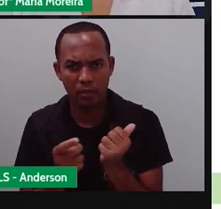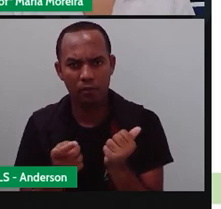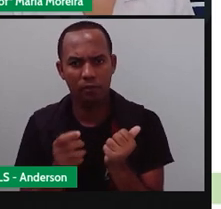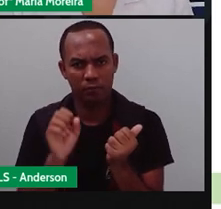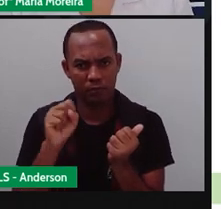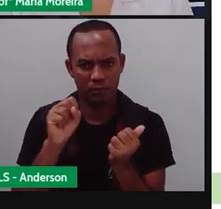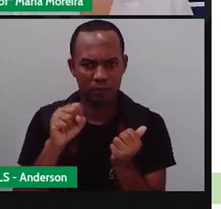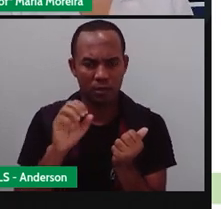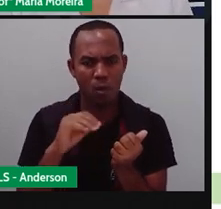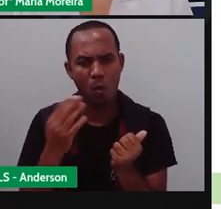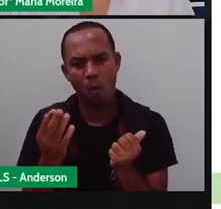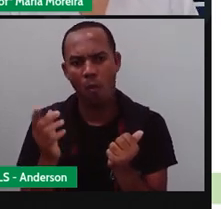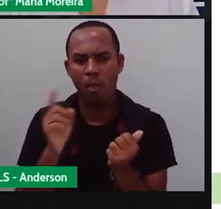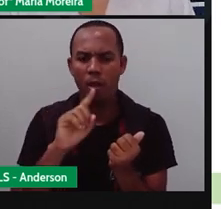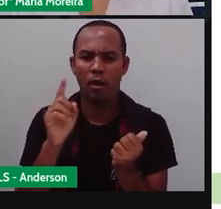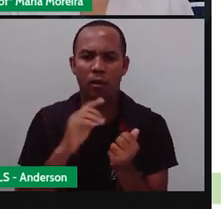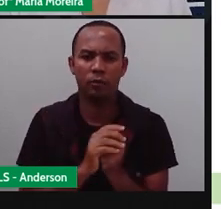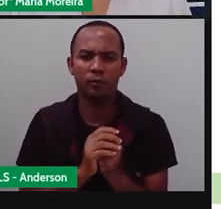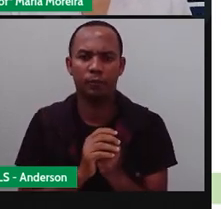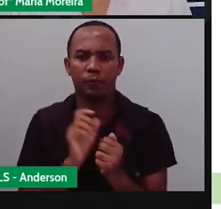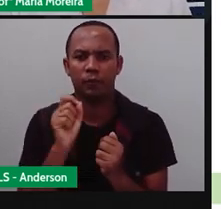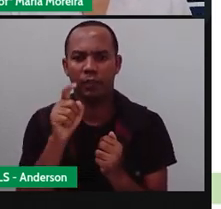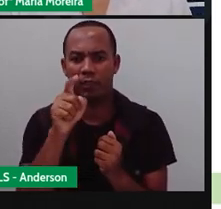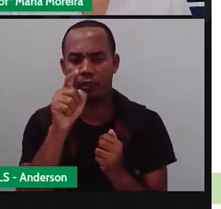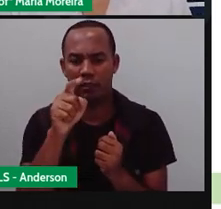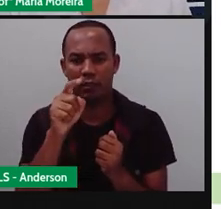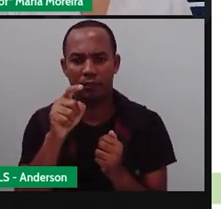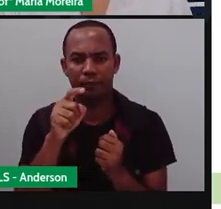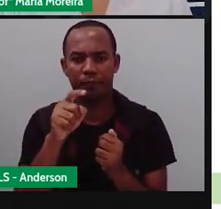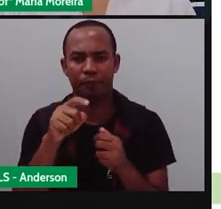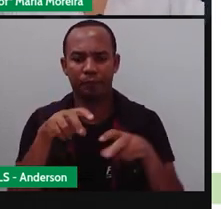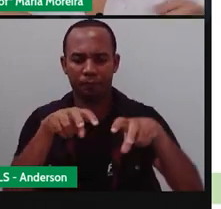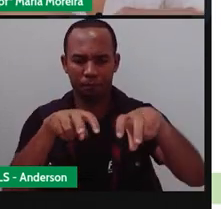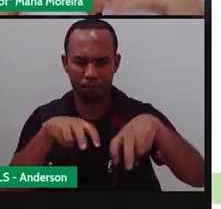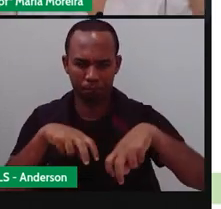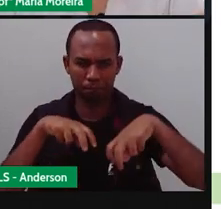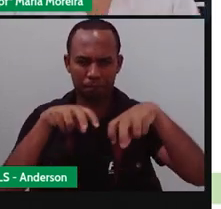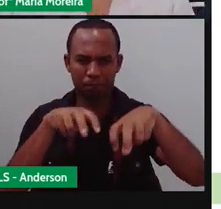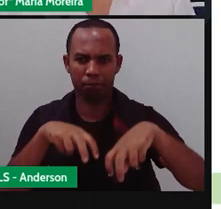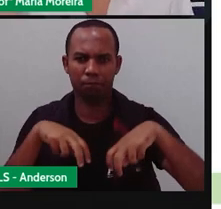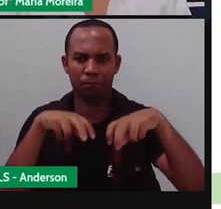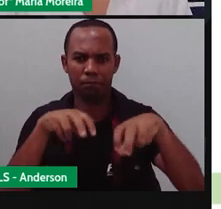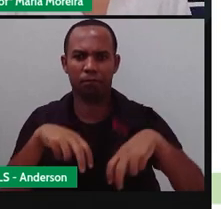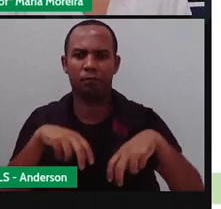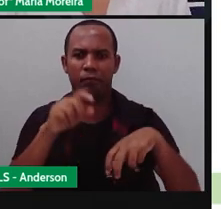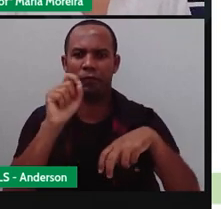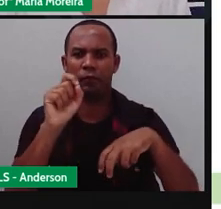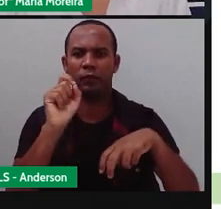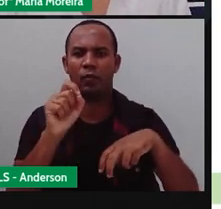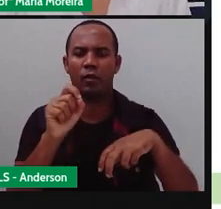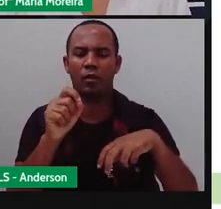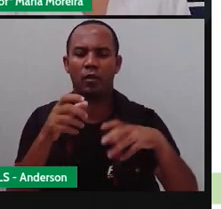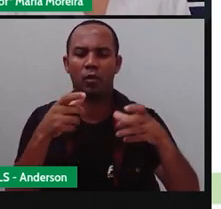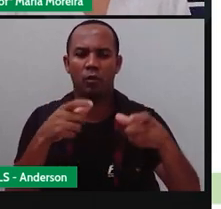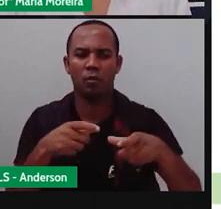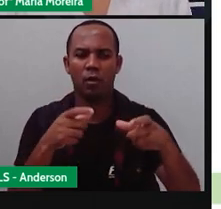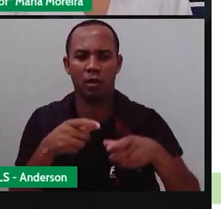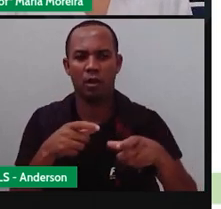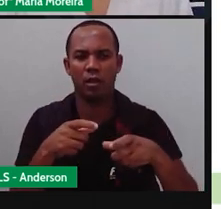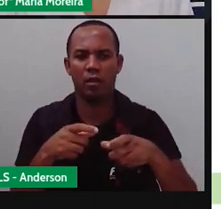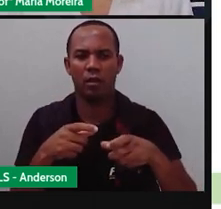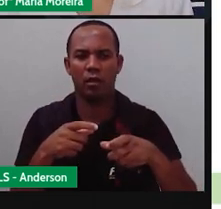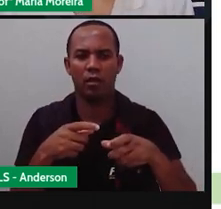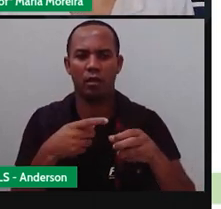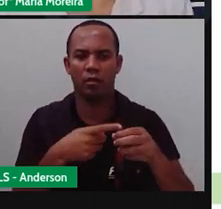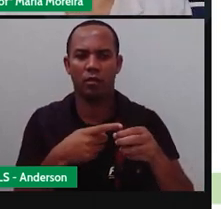que é o trator gente trator né que tá que é um meio de locomoção aí na zona rural